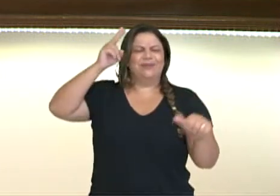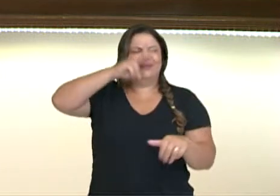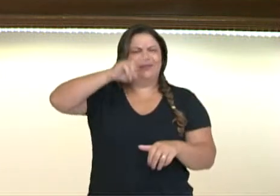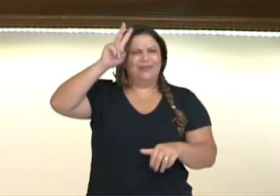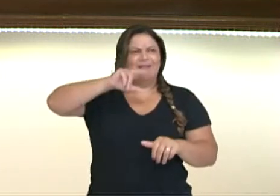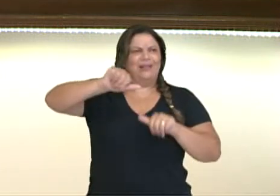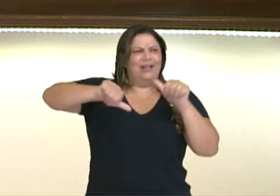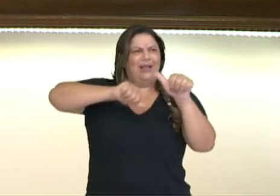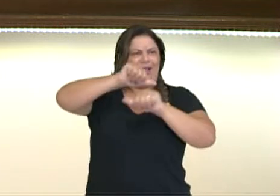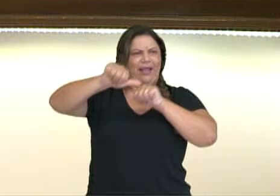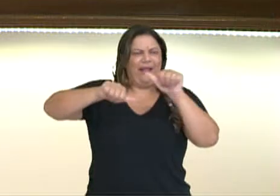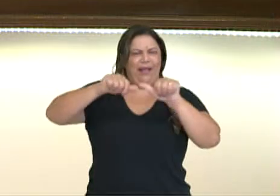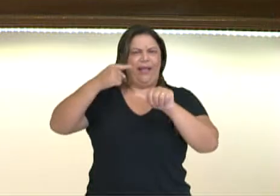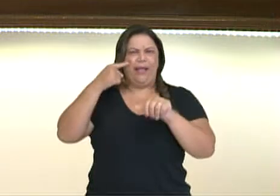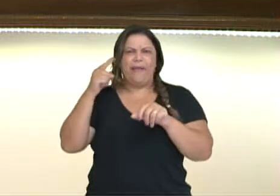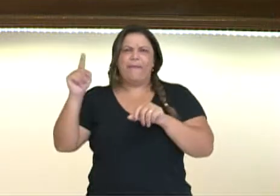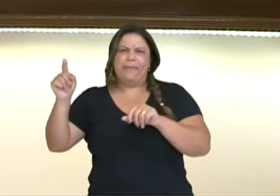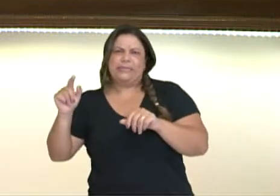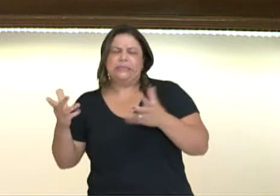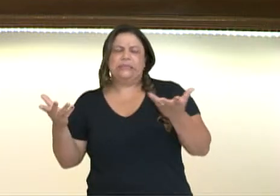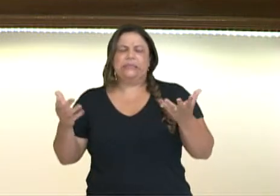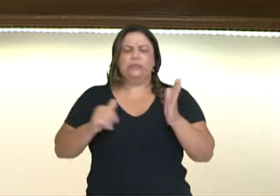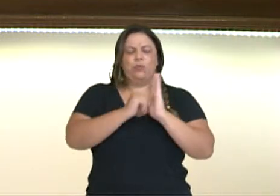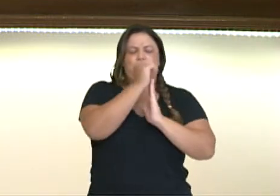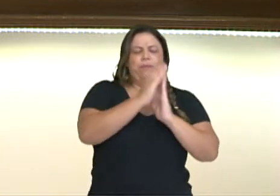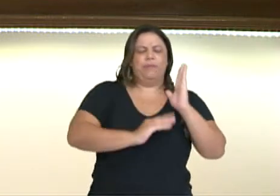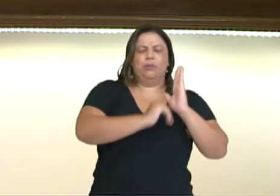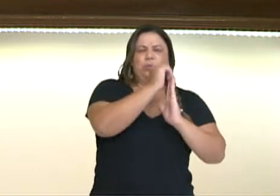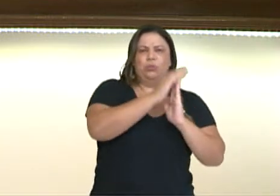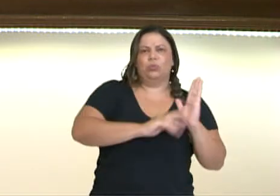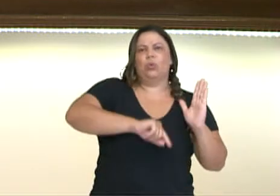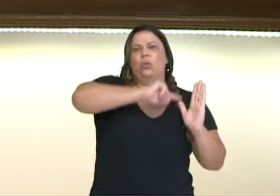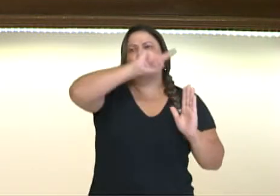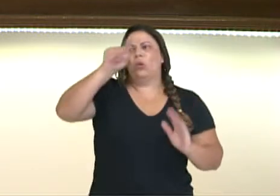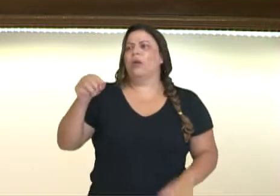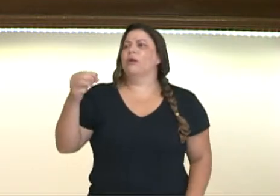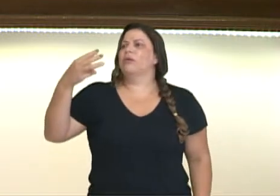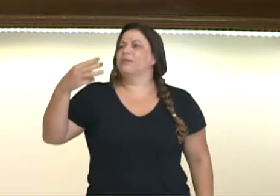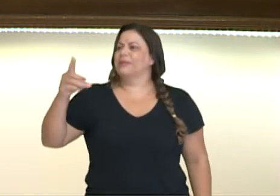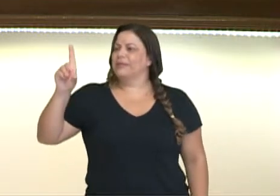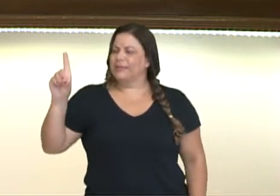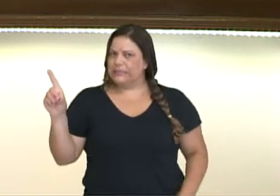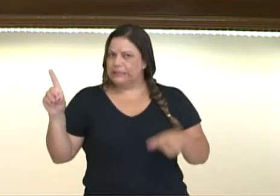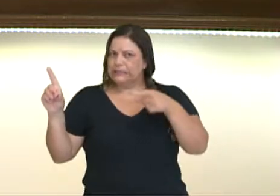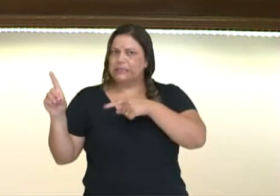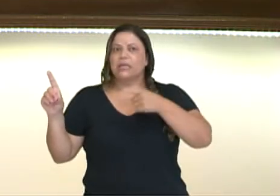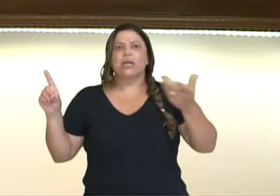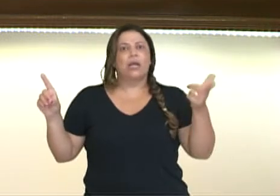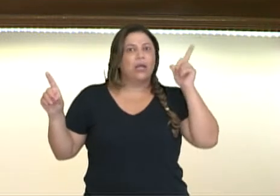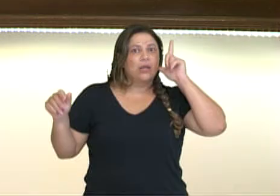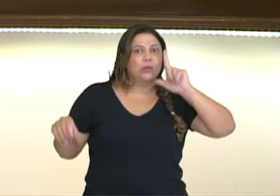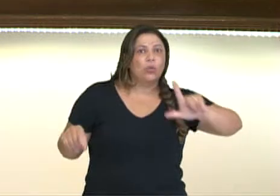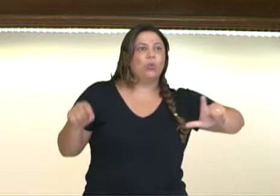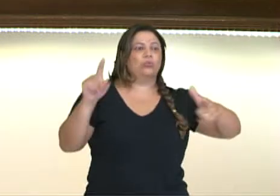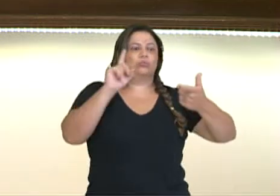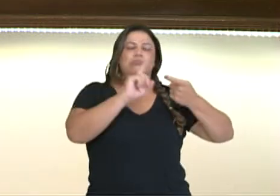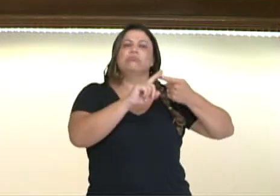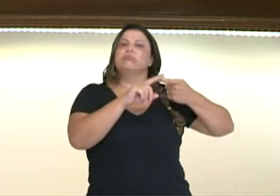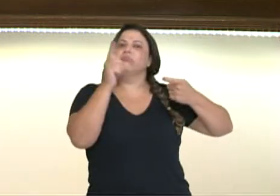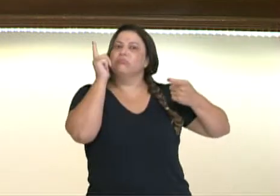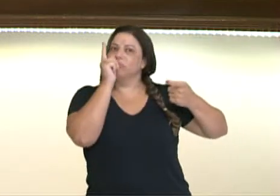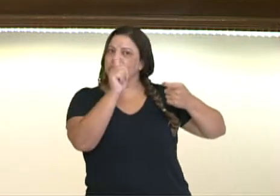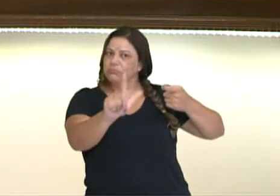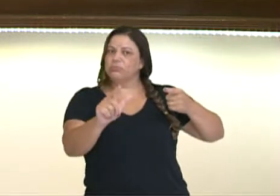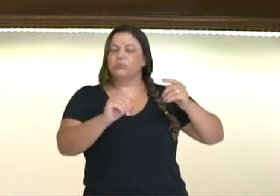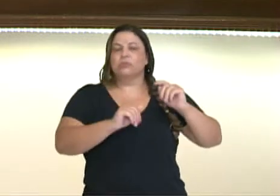estava tentando fazer isso? Transformar uma pintura em algo tridimensional? Brunelleschi consegue fazer isso através